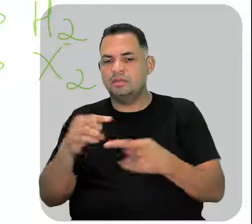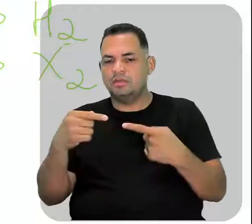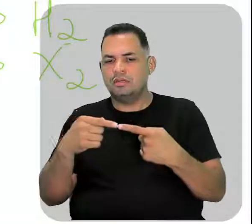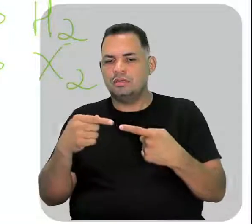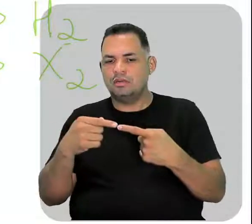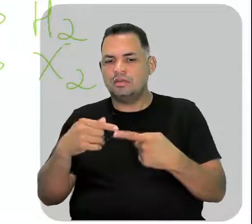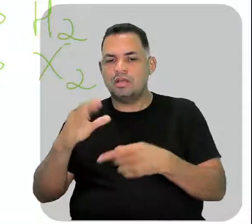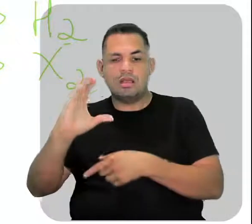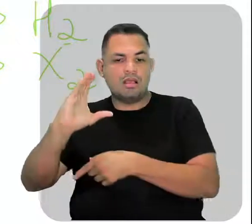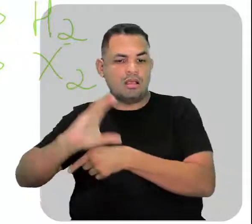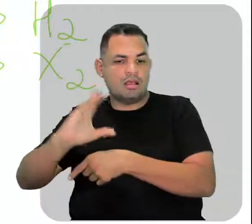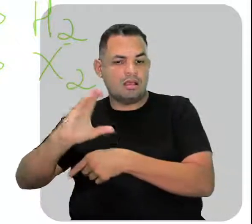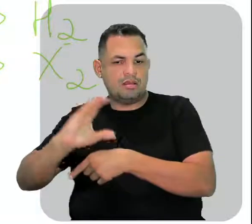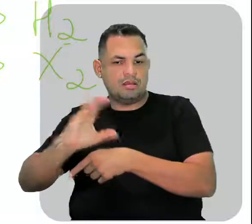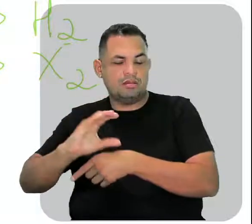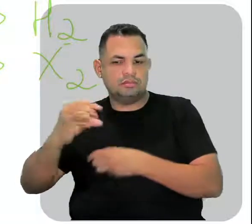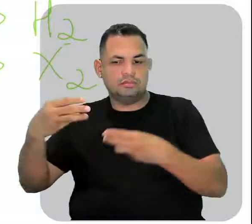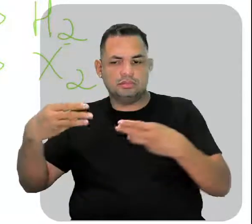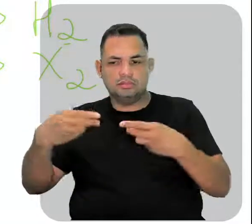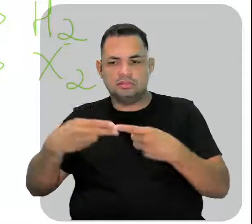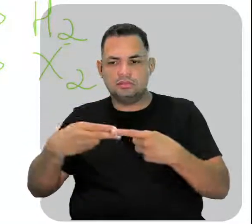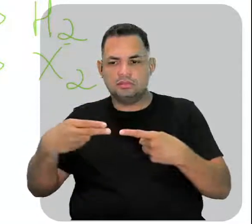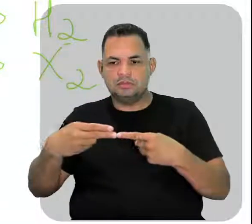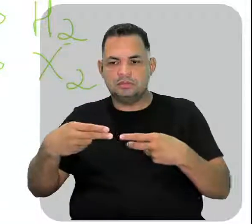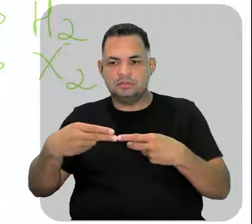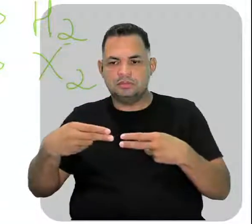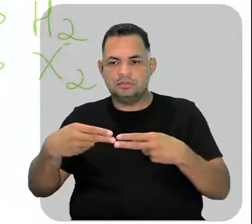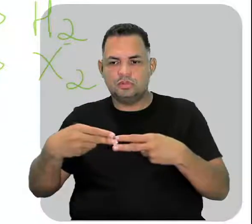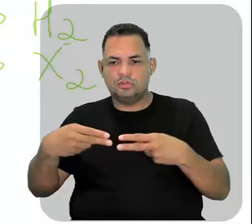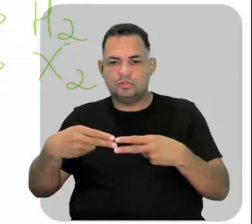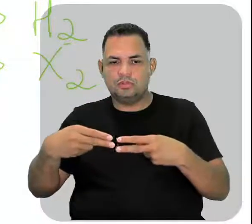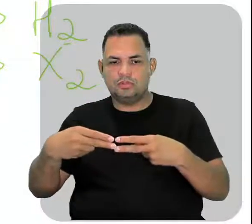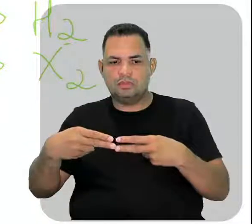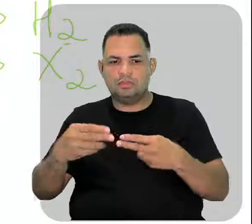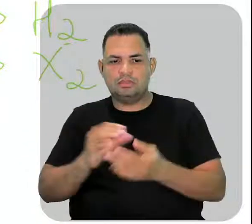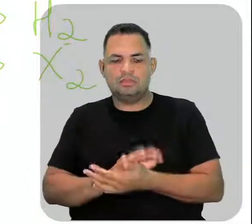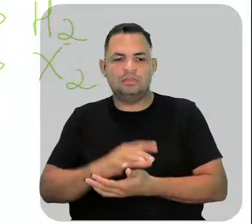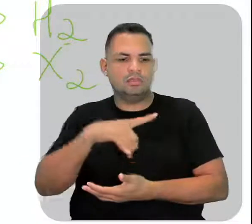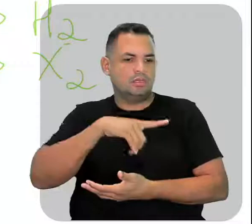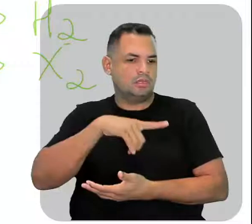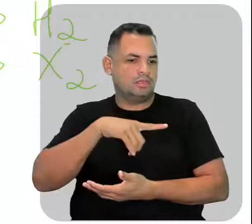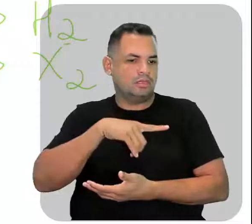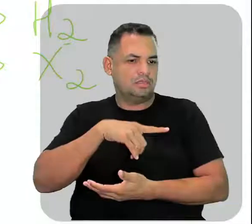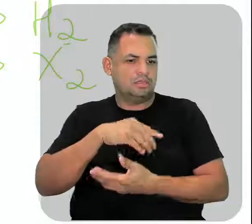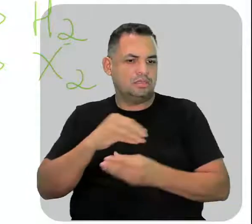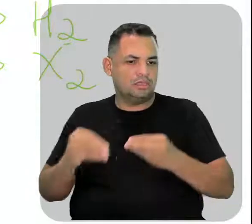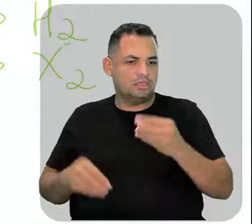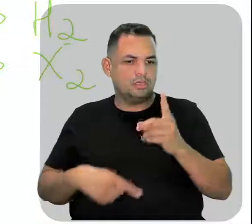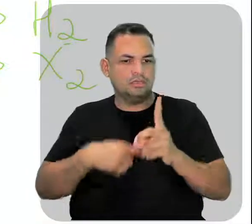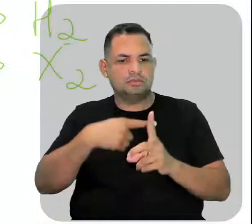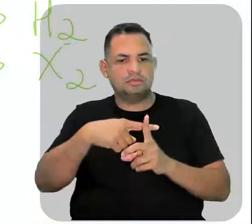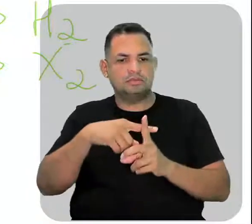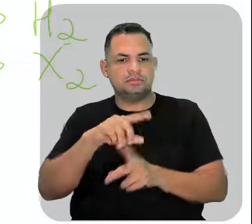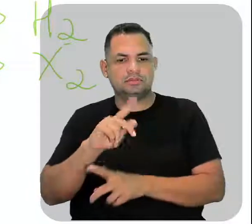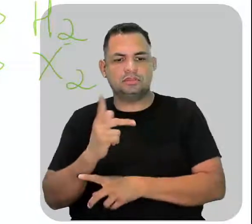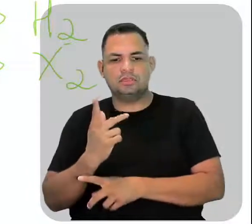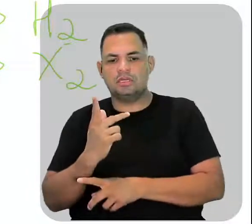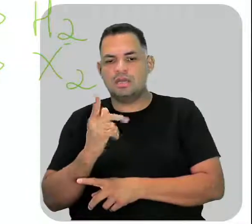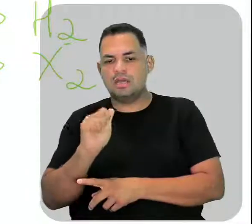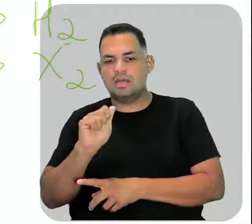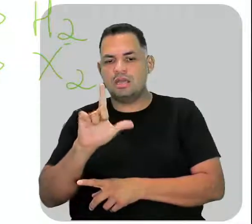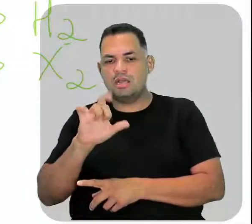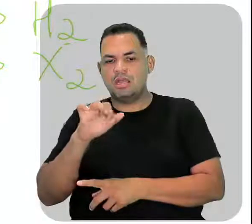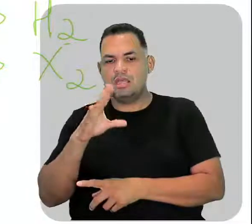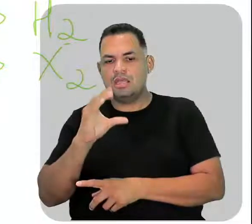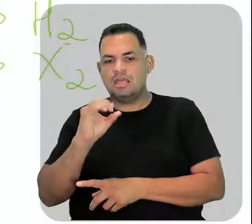um carbono da ligação dupla. Nós também temos a adição de haletos de hidrogênio, que é quando a gente tem a